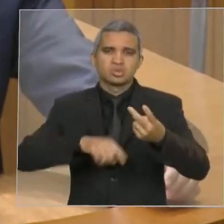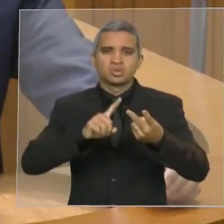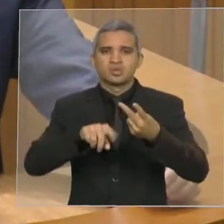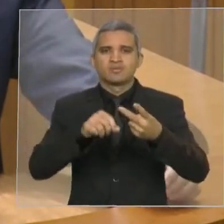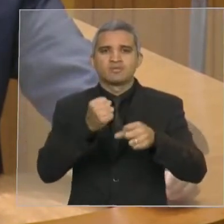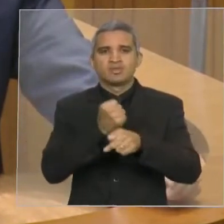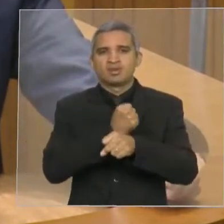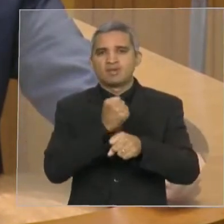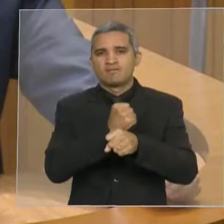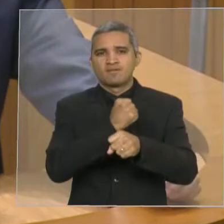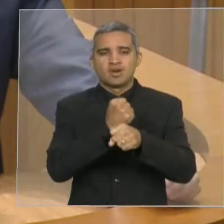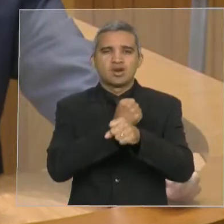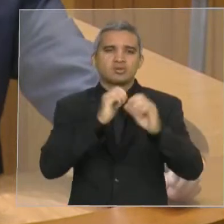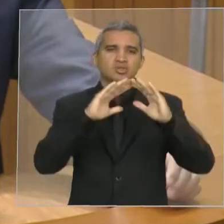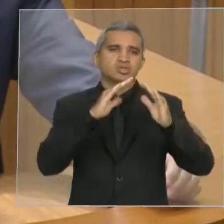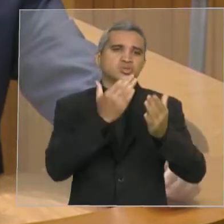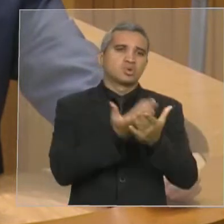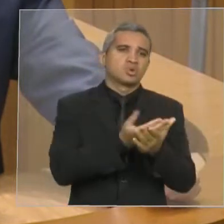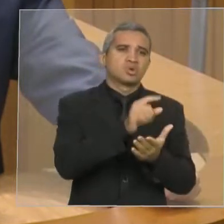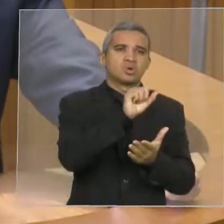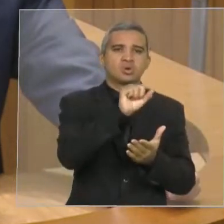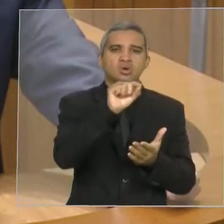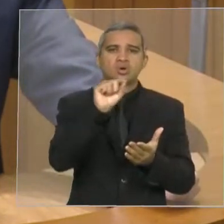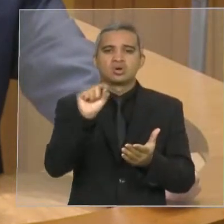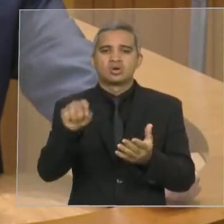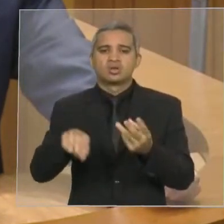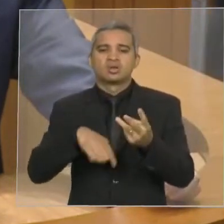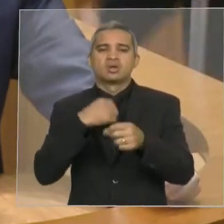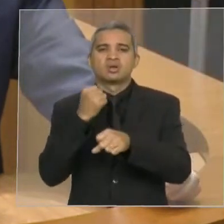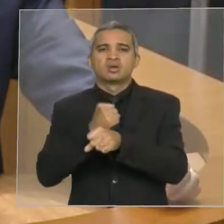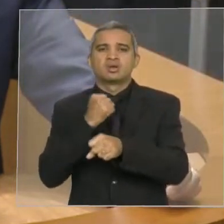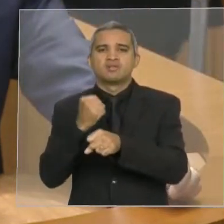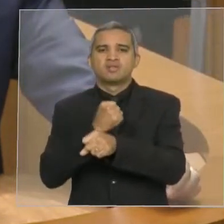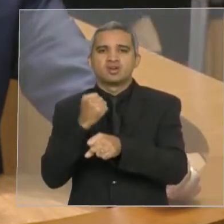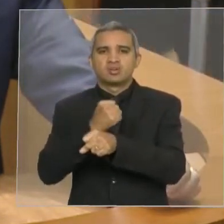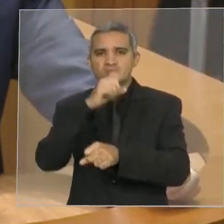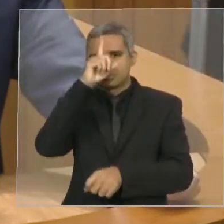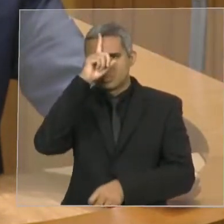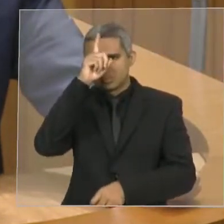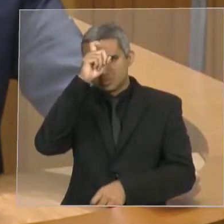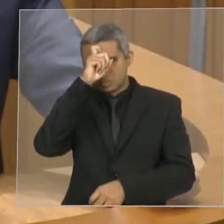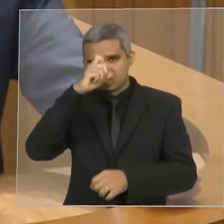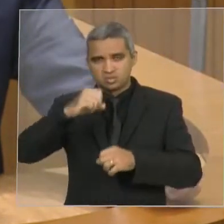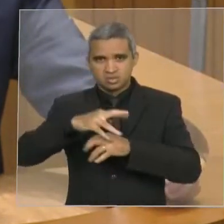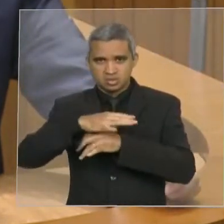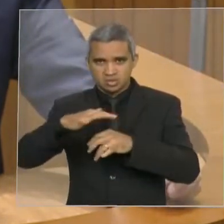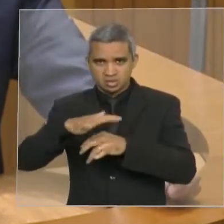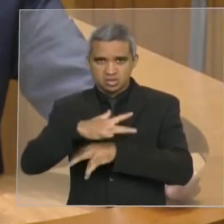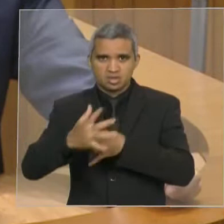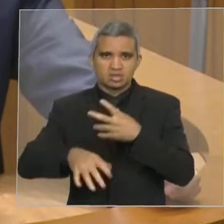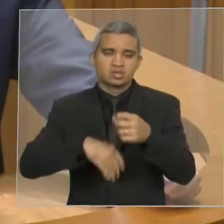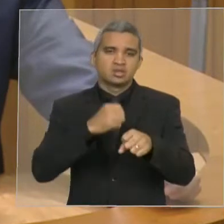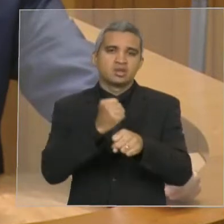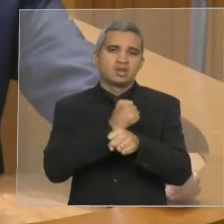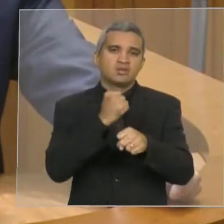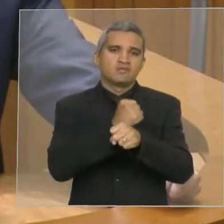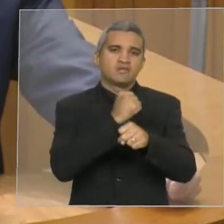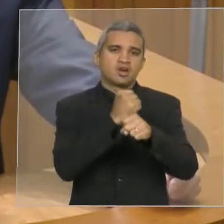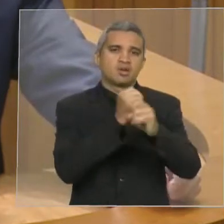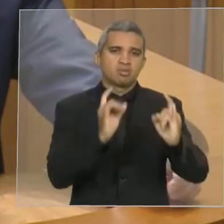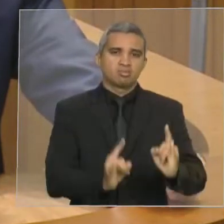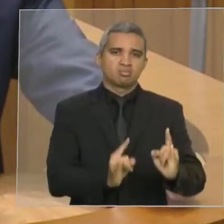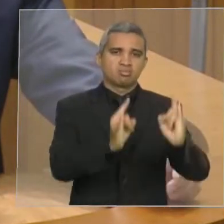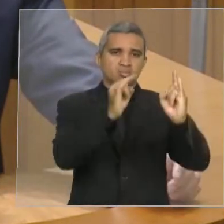reforma de escola, reforma do hospital da cidade, reforma do prédio da